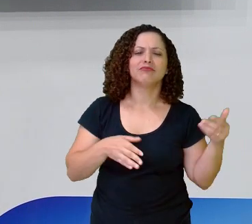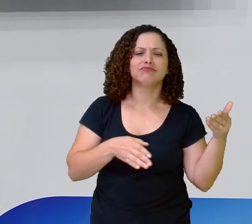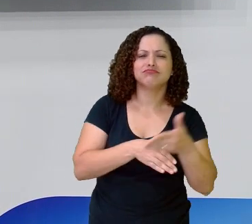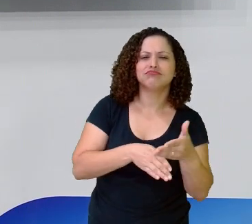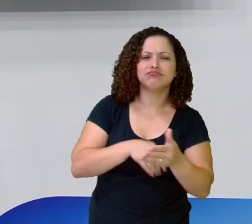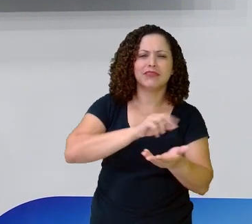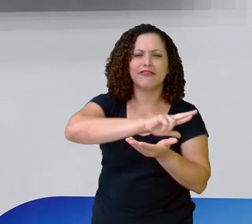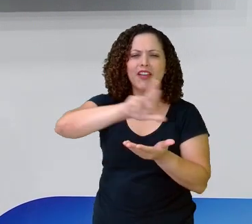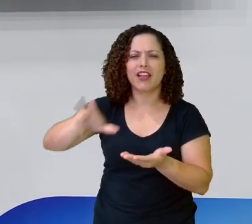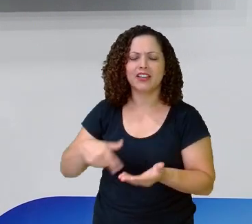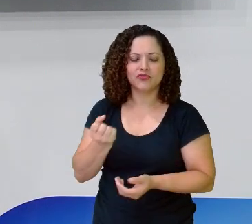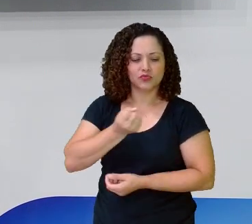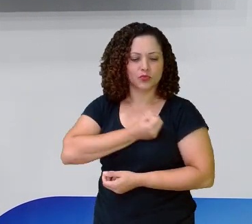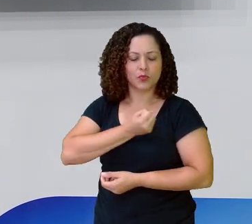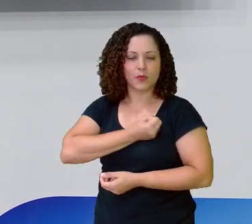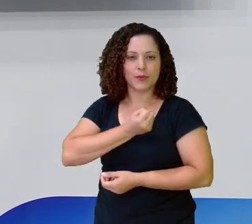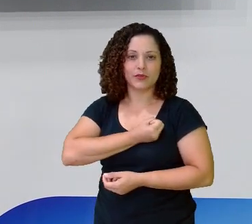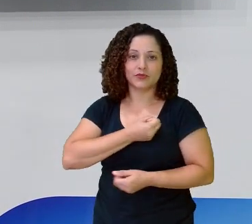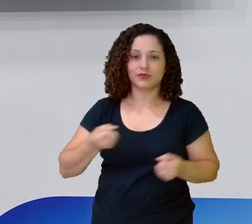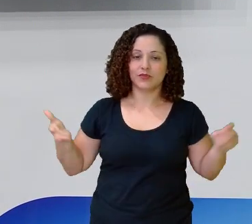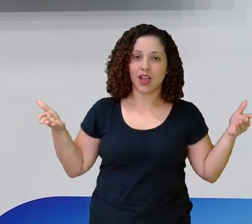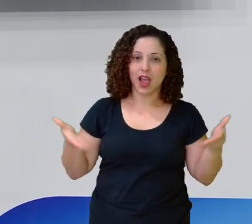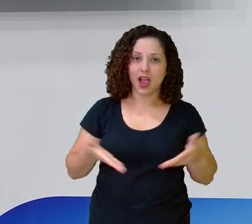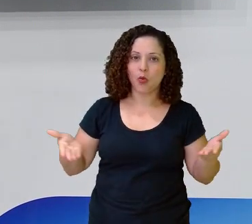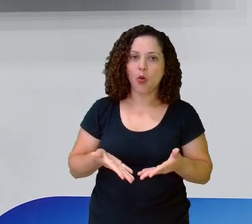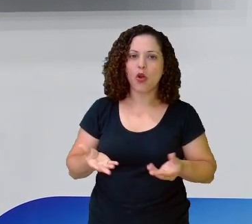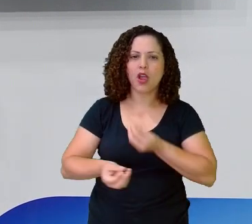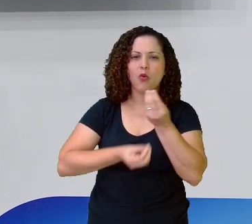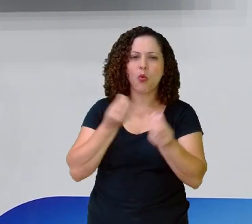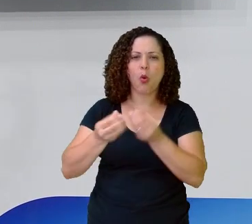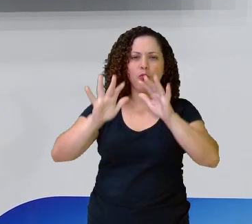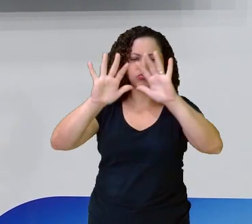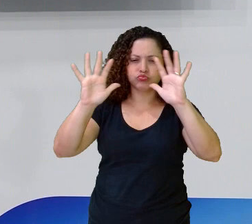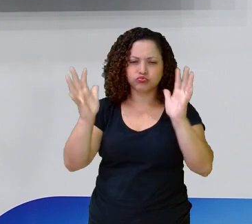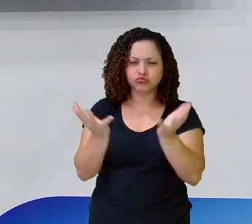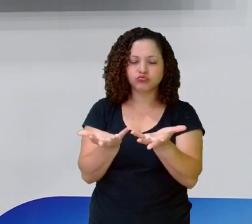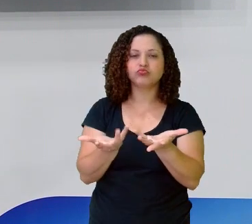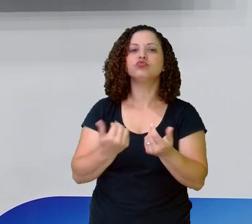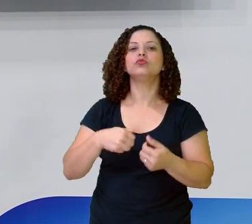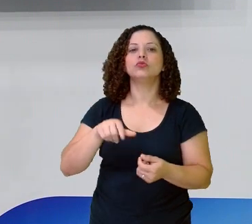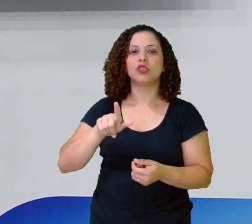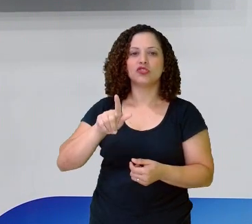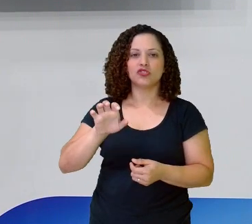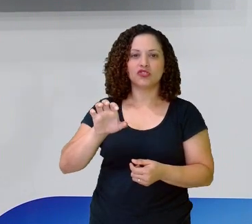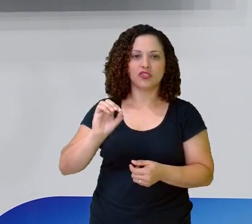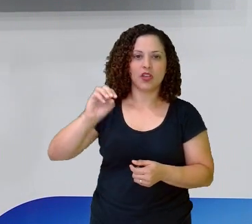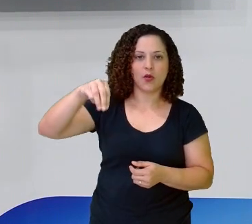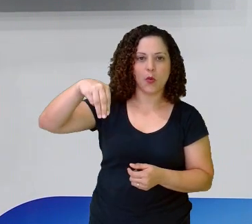Hoje a gente vai focar nas formas, né, nas formas geométricas